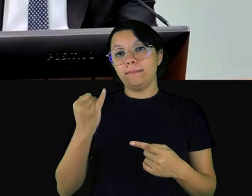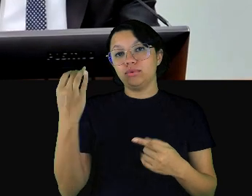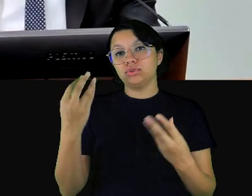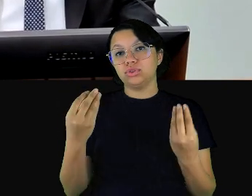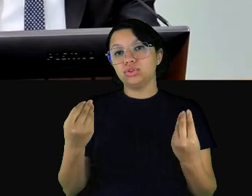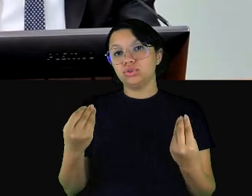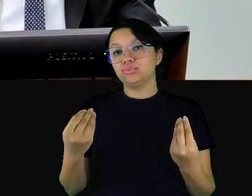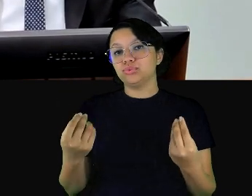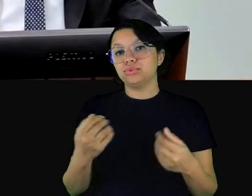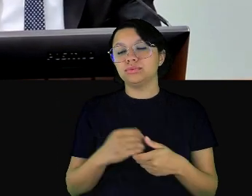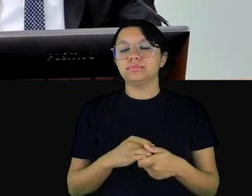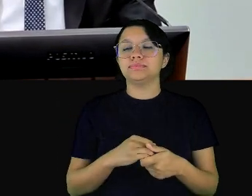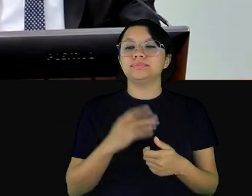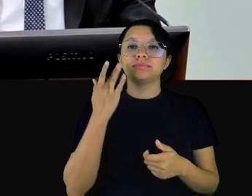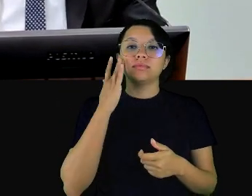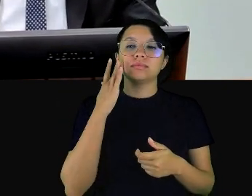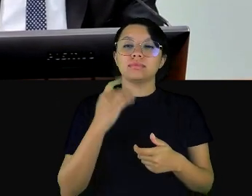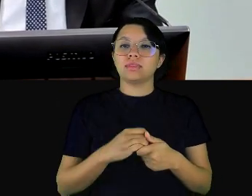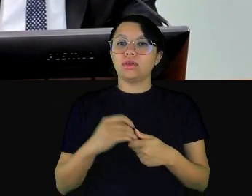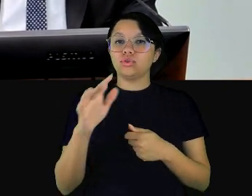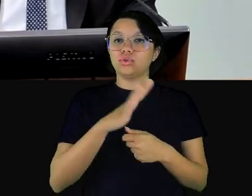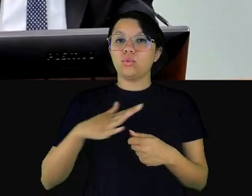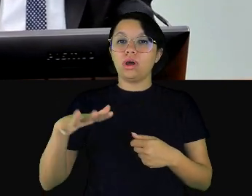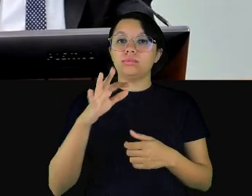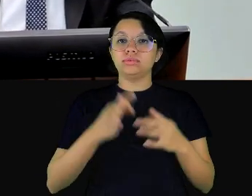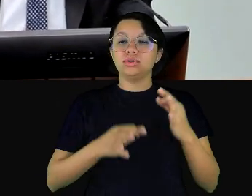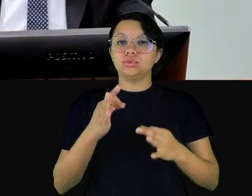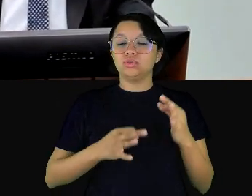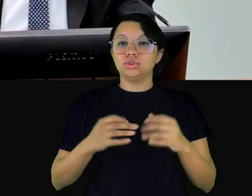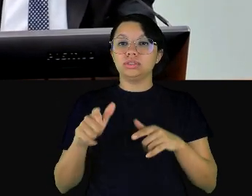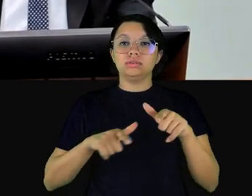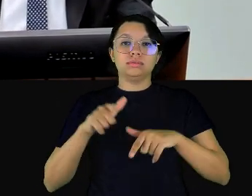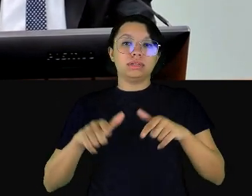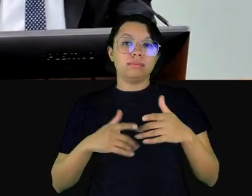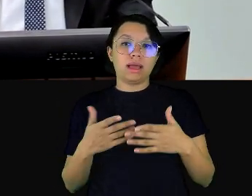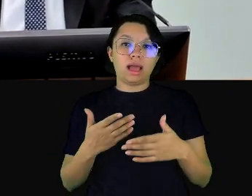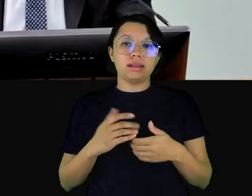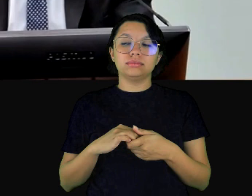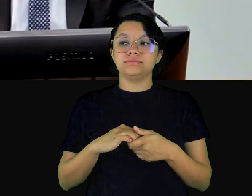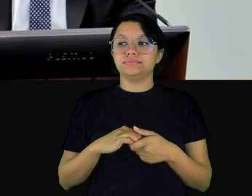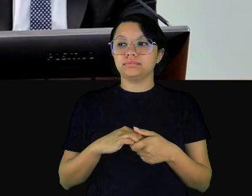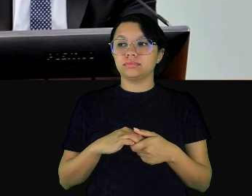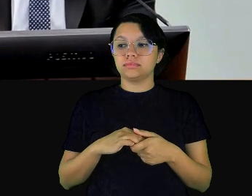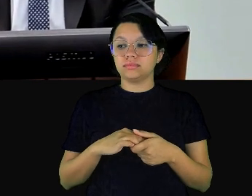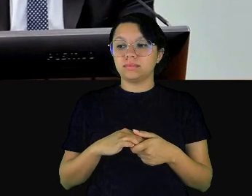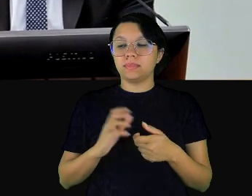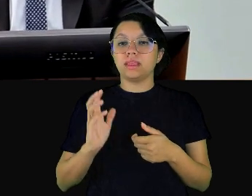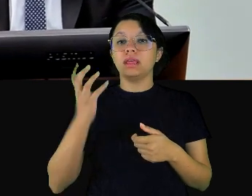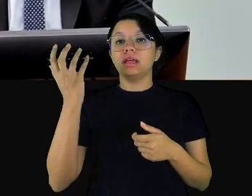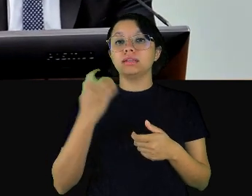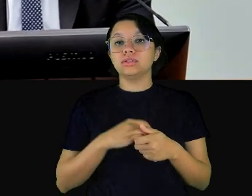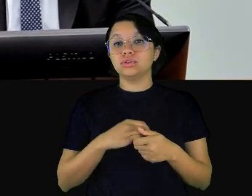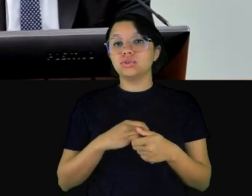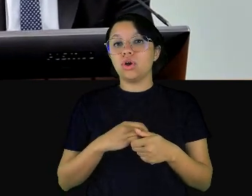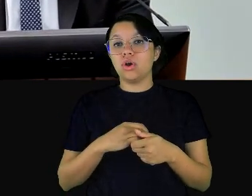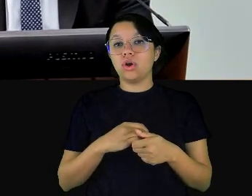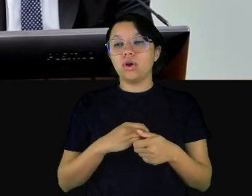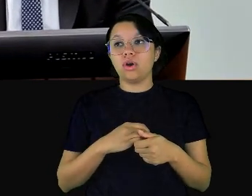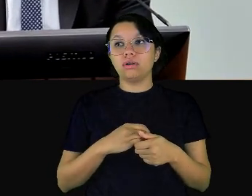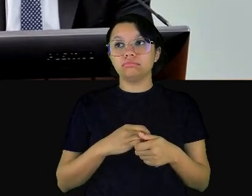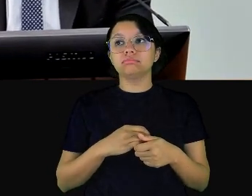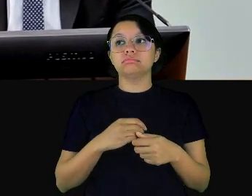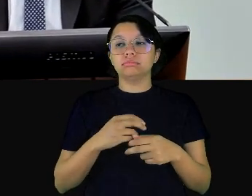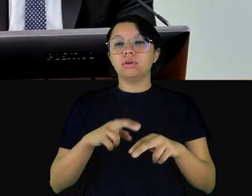importante, eu acho que no âmbito da Justiça do Trabalho, as decisões justamente da Justiça